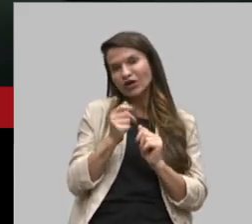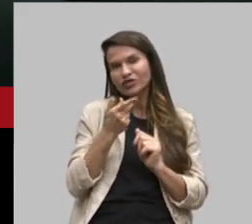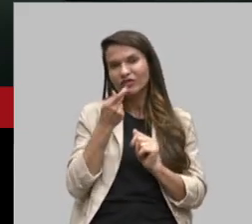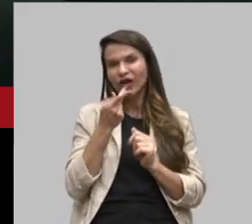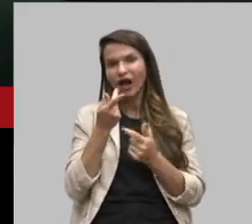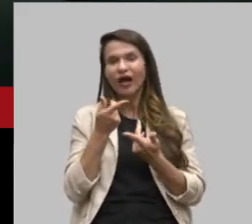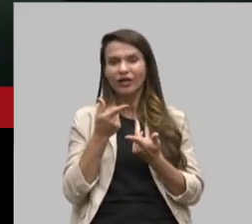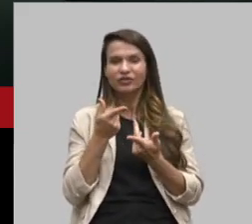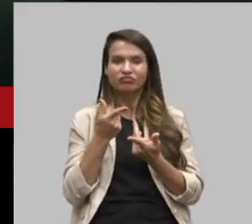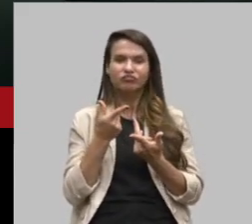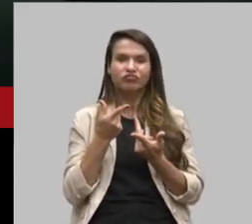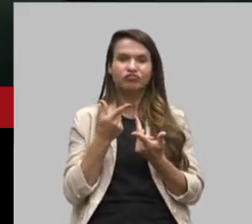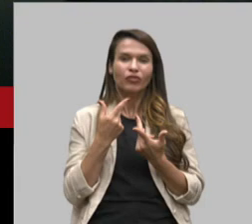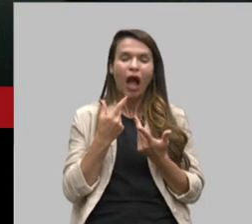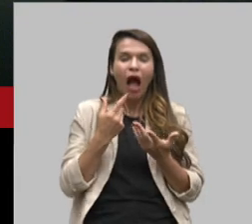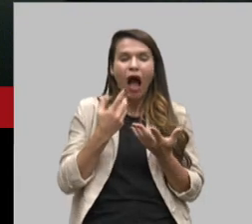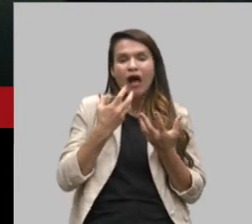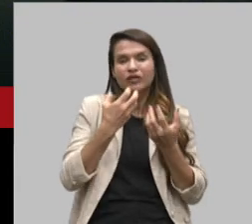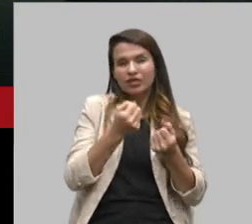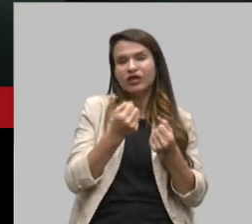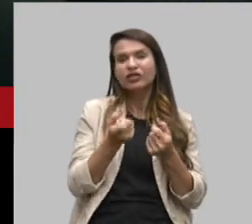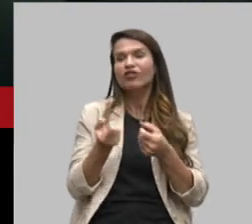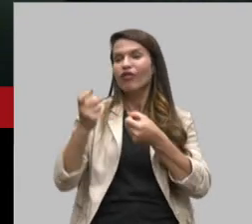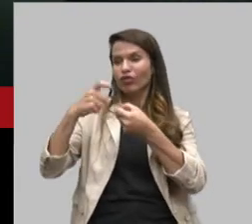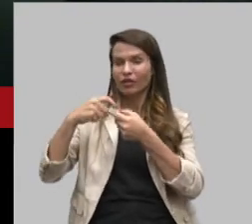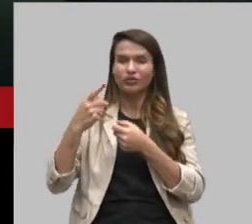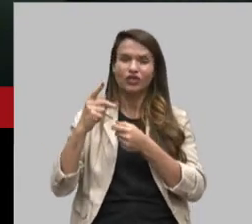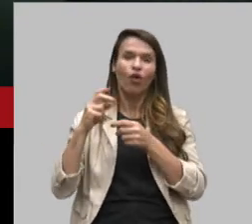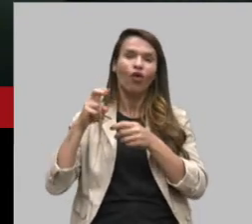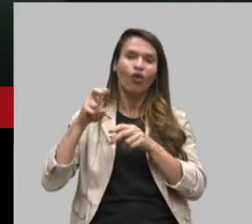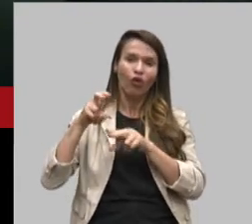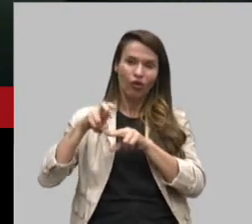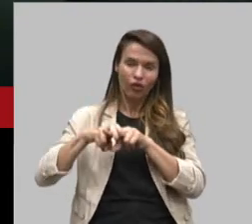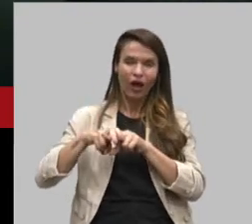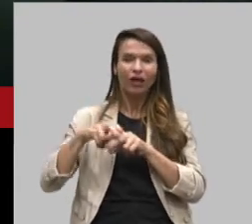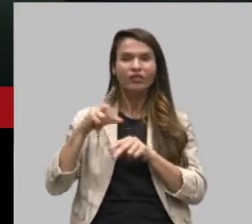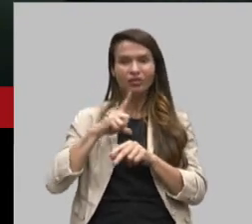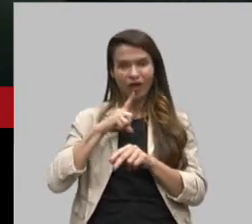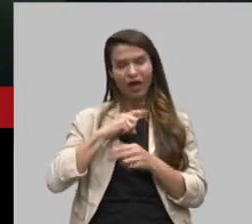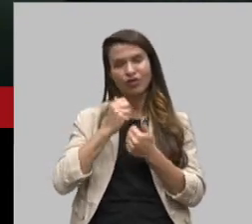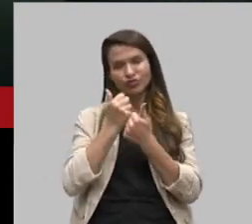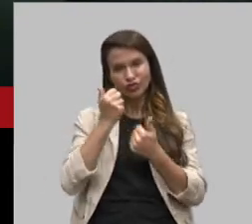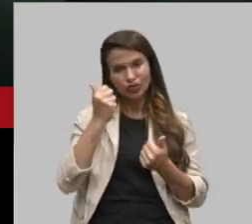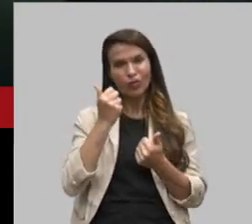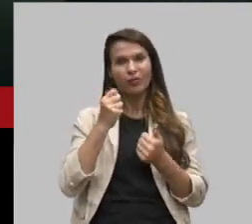voltar pro seu lugar até porque a gente tem mais um subtema para poder discutir